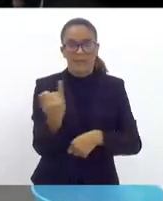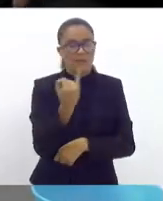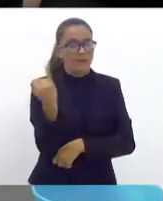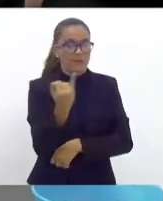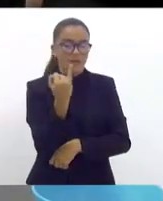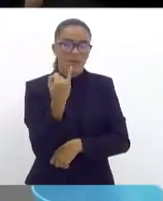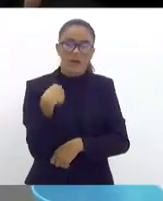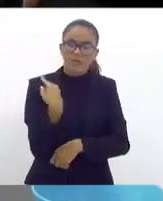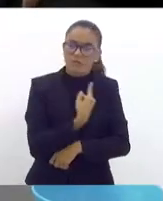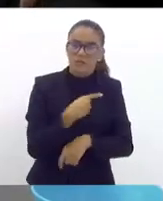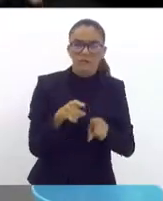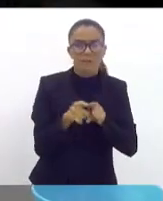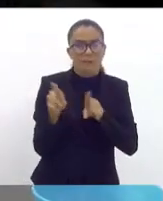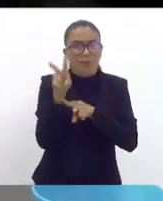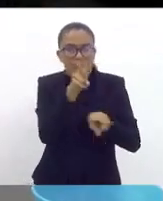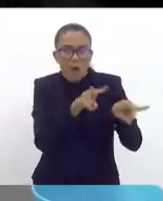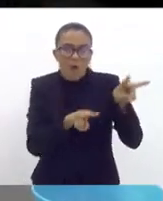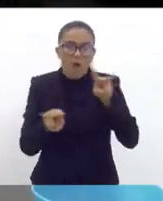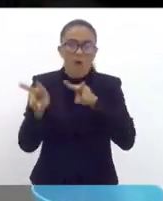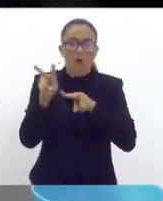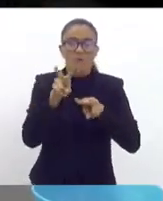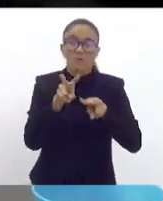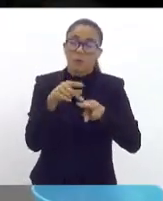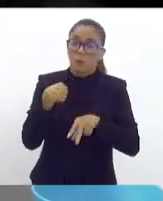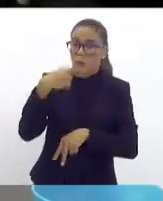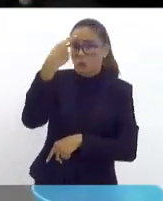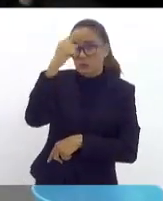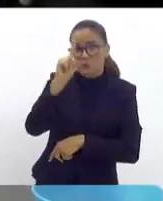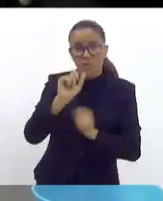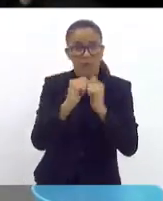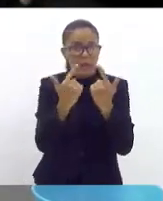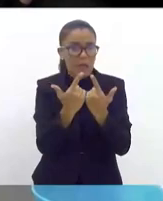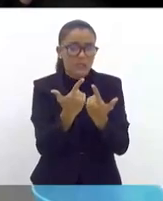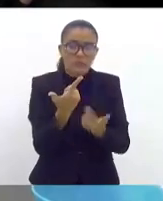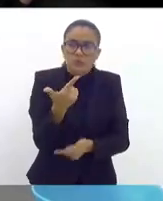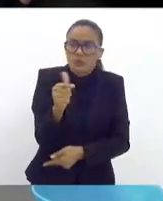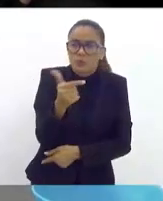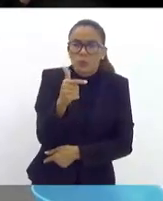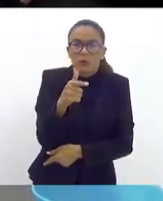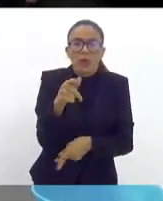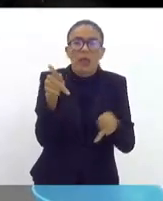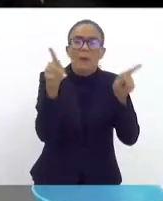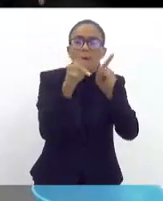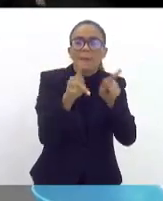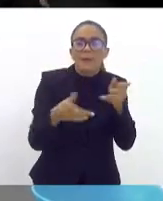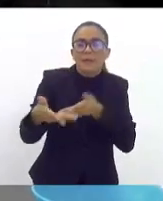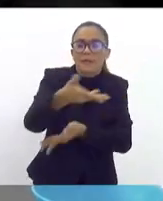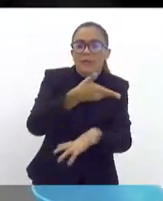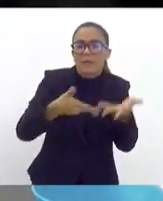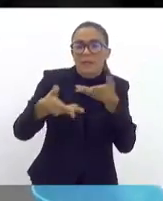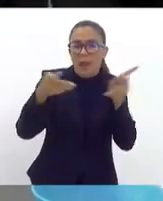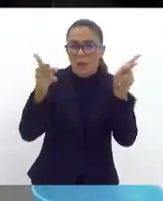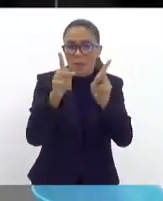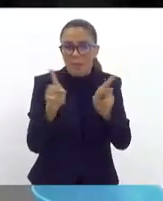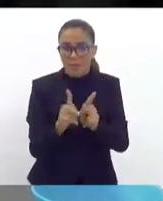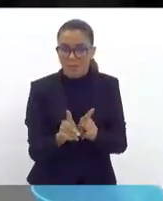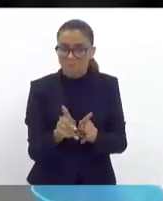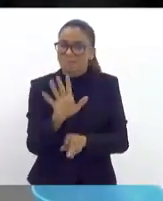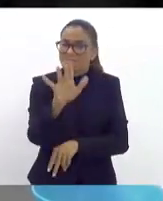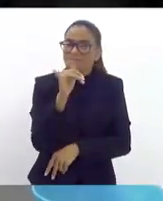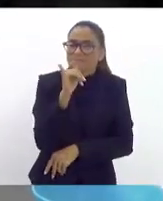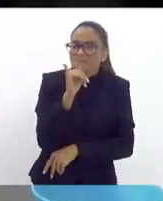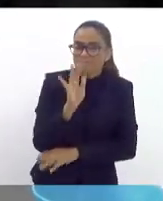a gente observar também quer dizer eu não sei a casa não tem pacificado isso né mas por exemplo